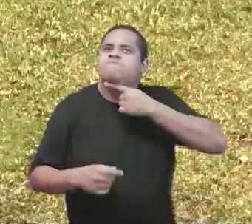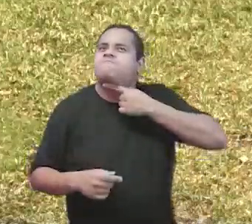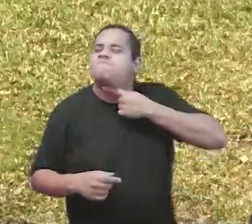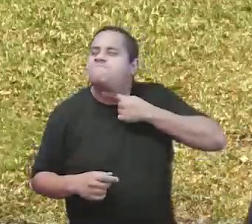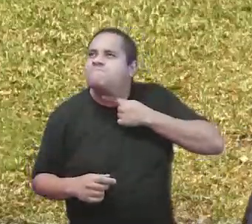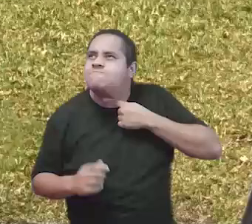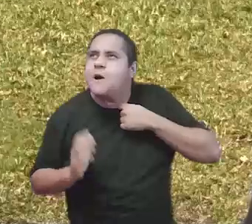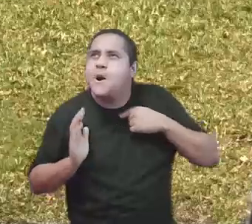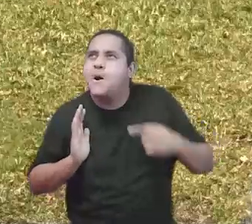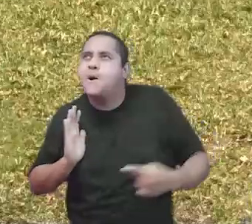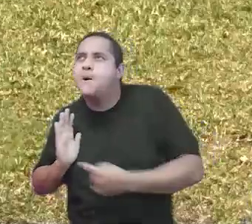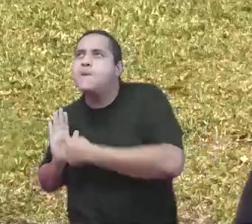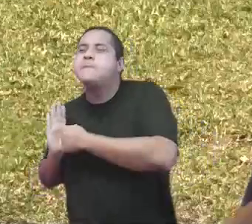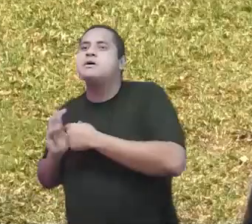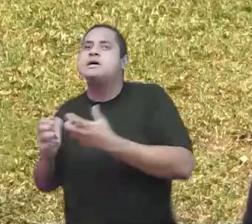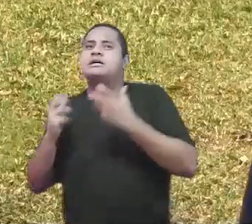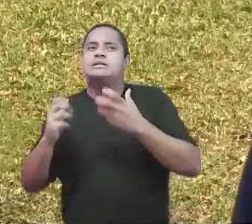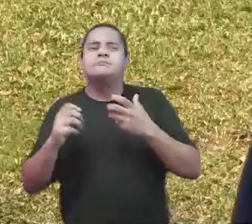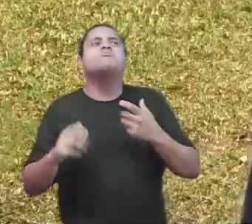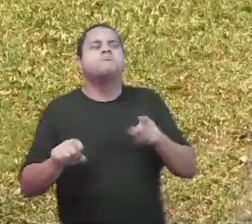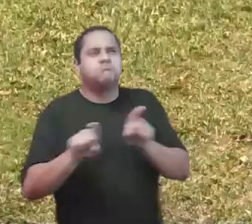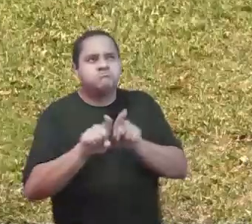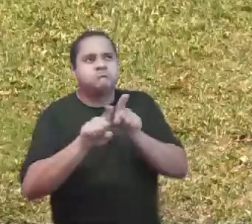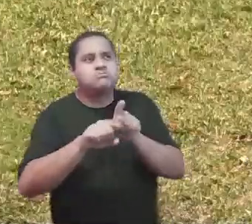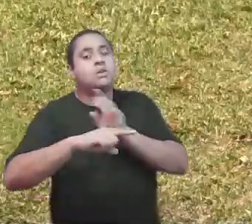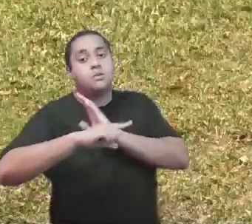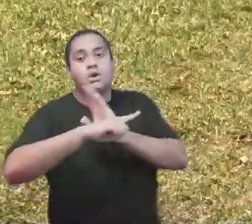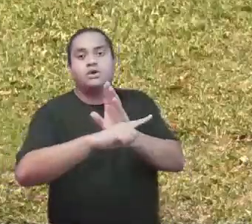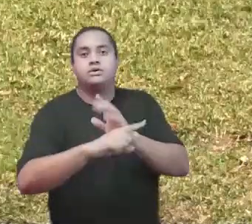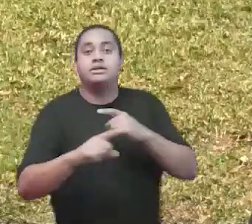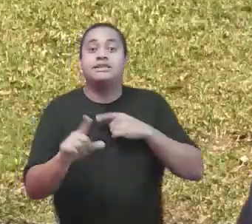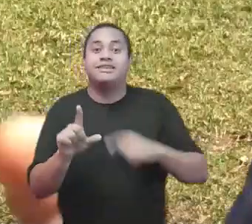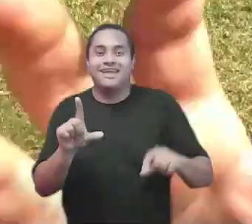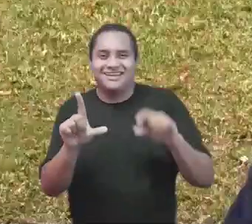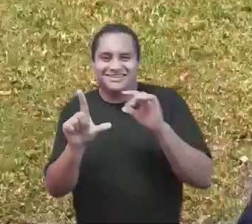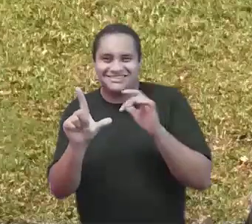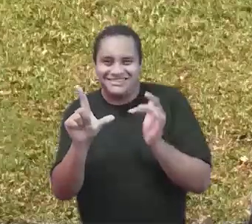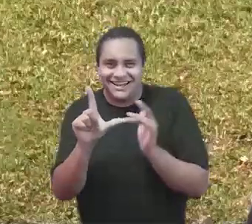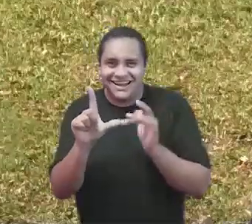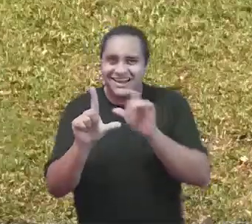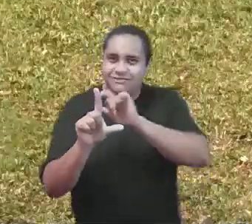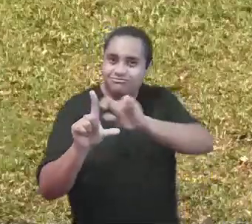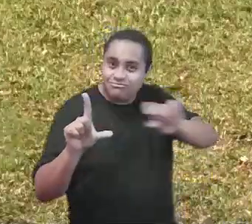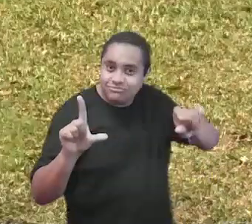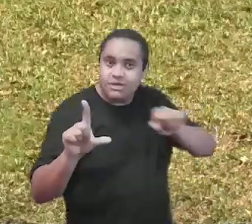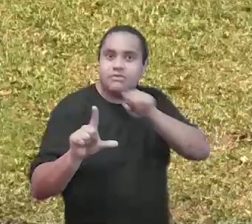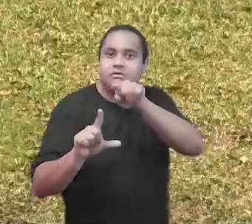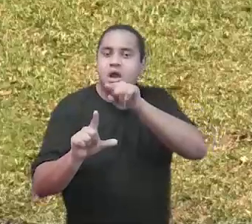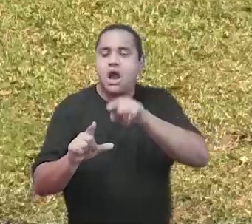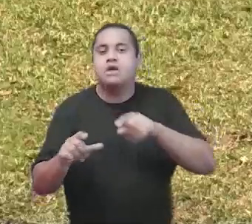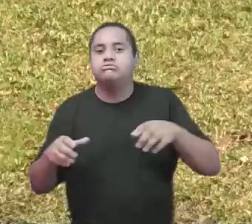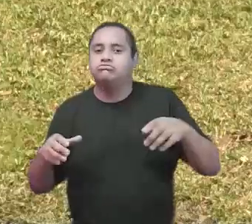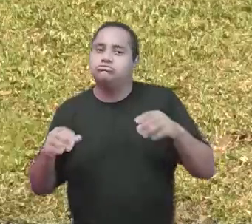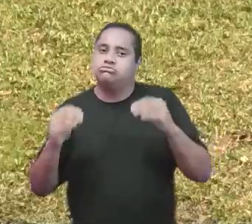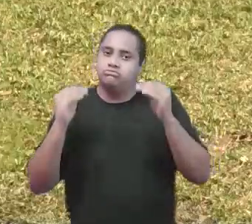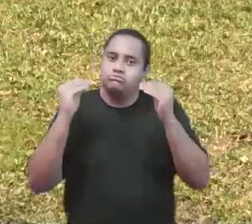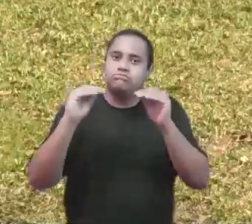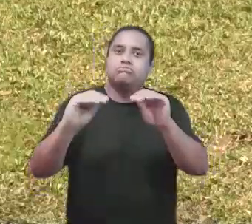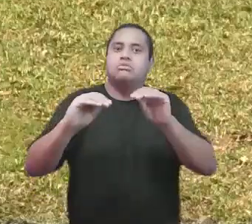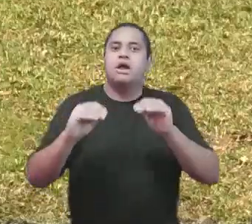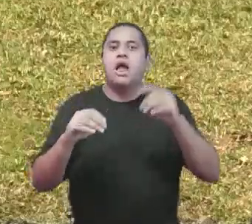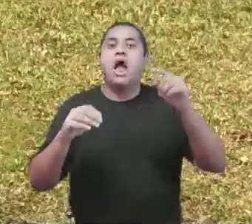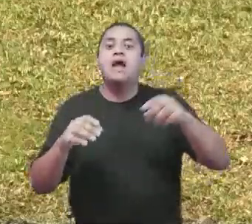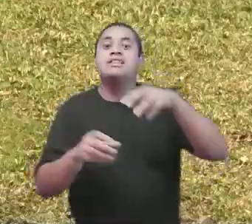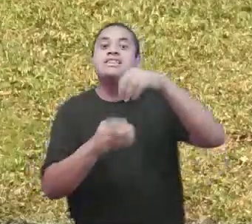do fundo do coração de retribuir, vou deixar o link da campanha de arrecadação minha dentro do